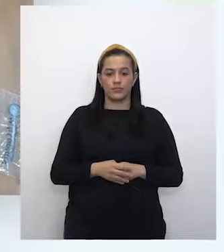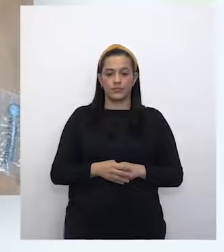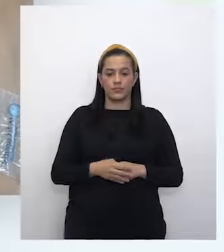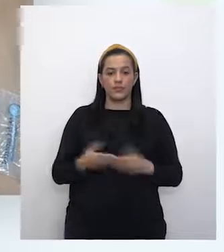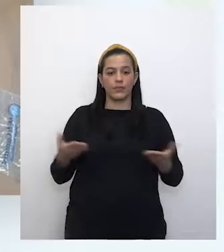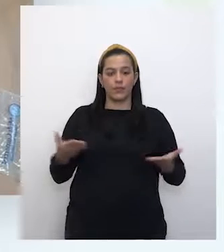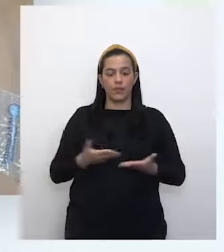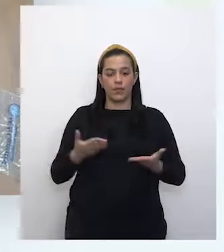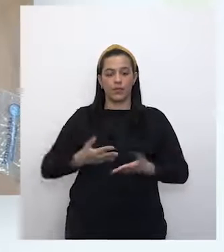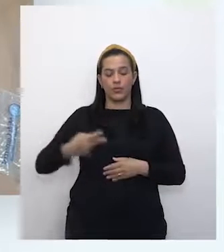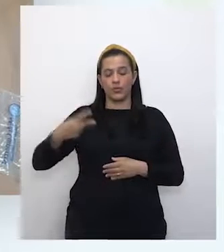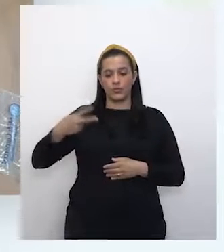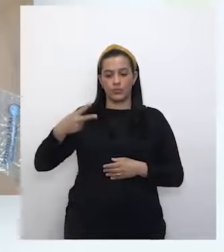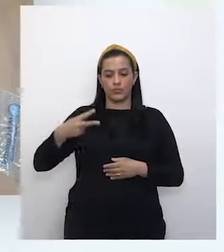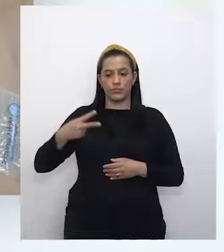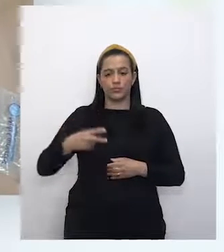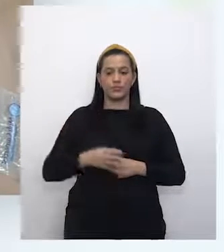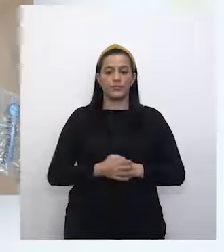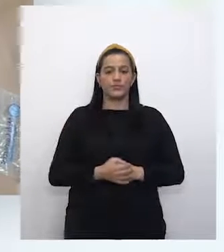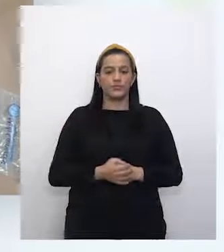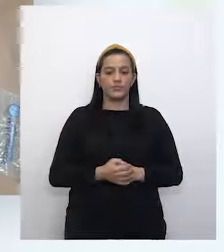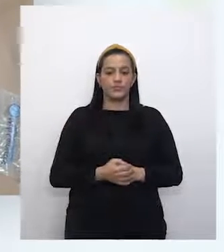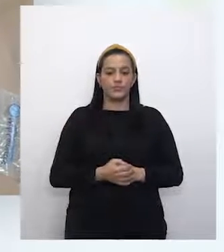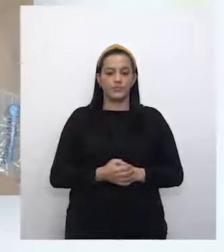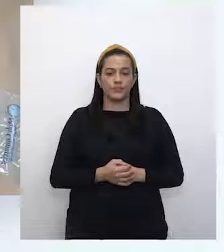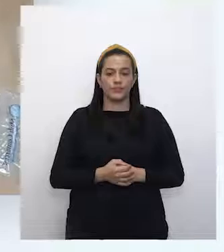Vamos colocar a segunda.